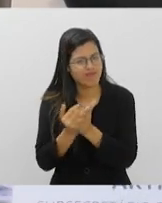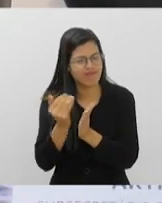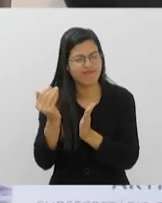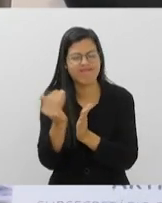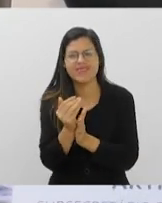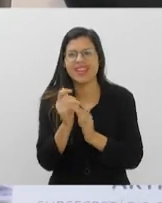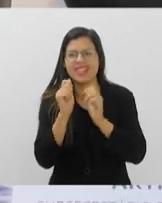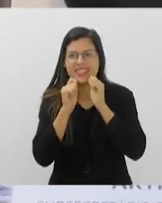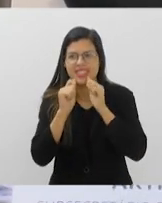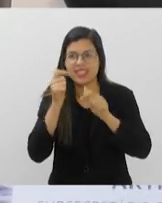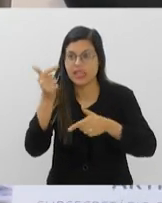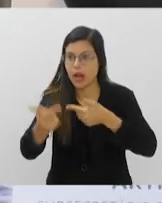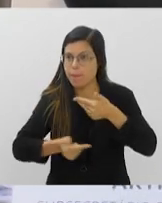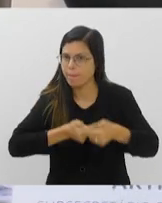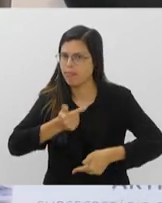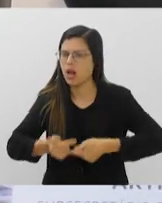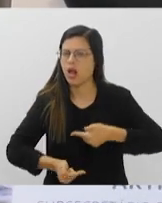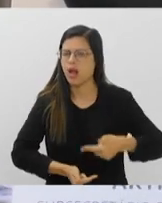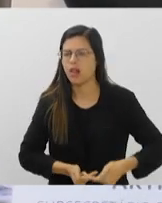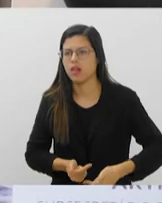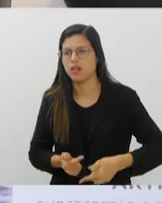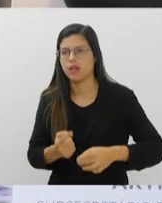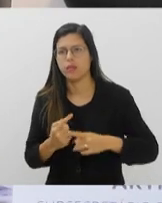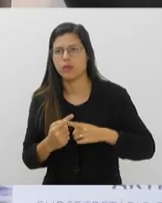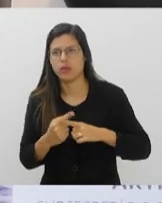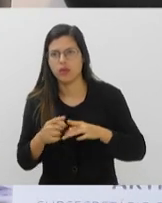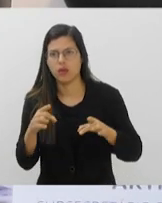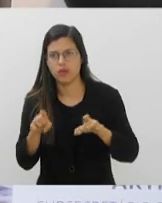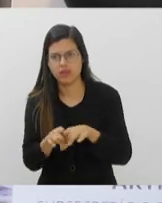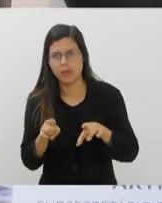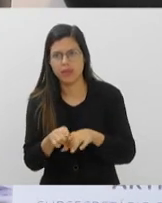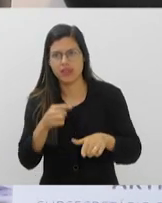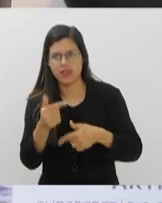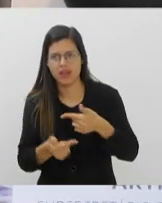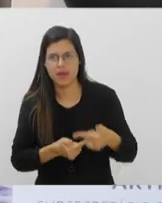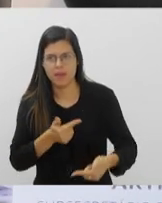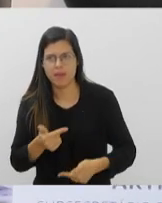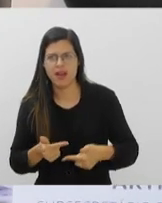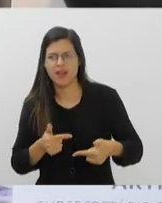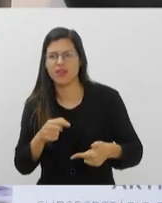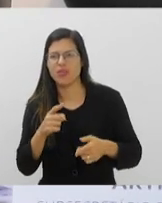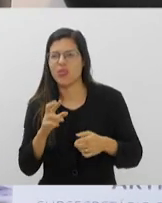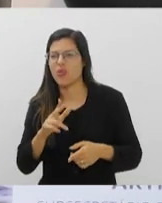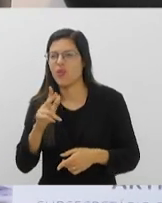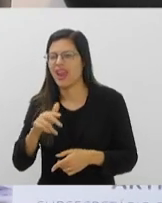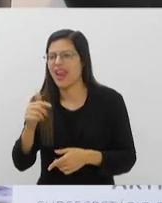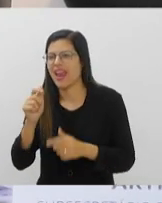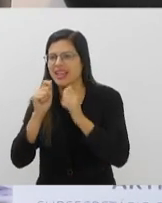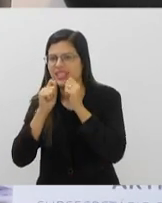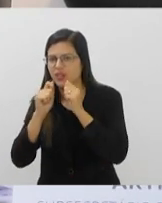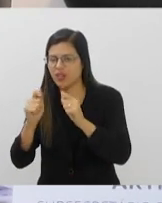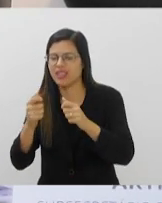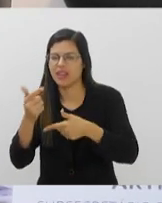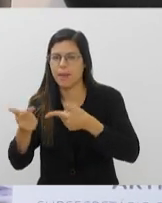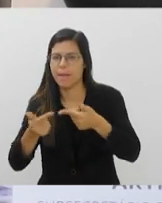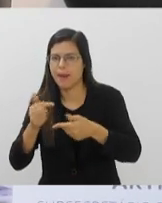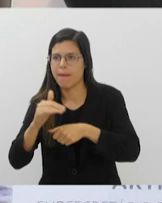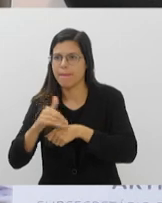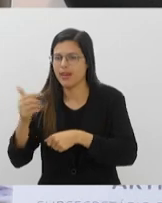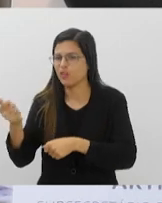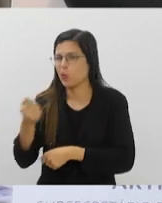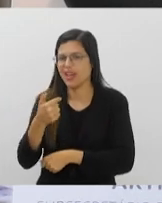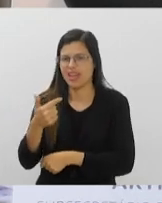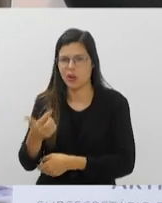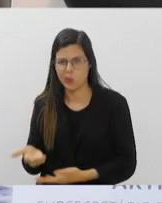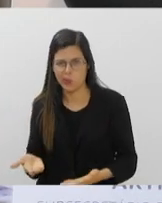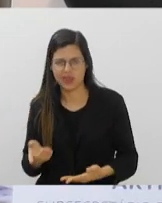Assessoria trabalha para caramba porque eu trabalho muito não é que a assessoria trabalha eh mais do que eu não eu desafio